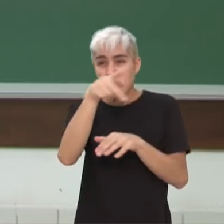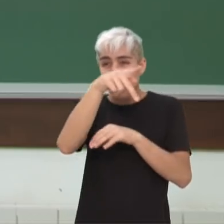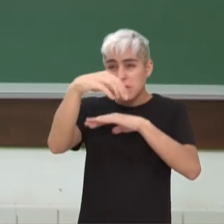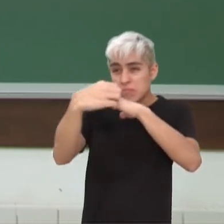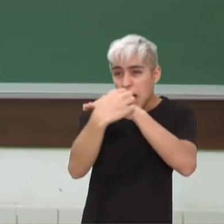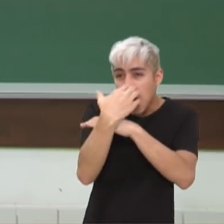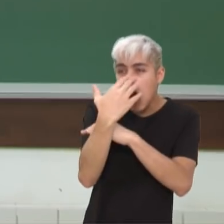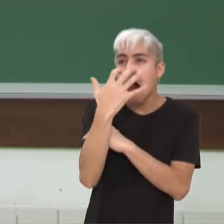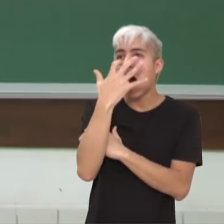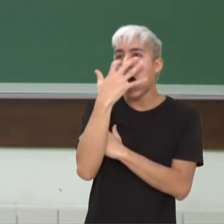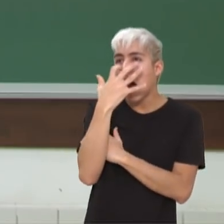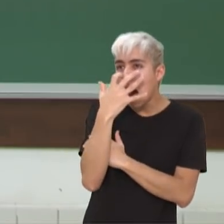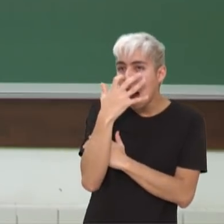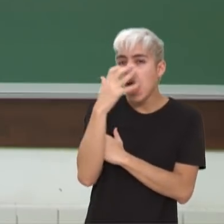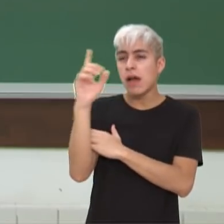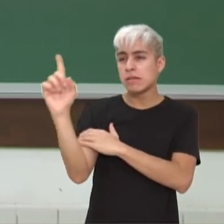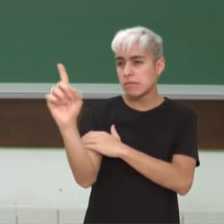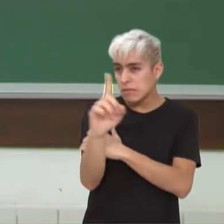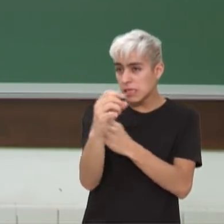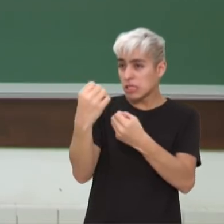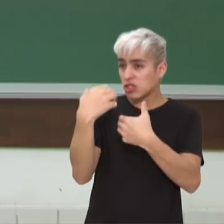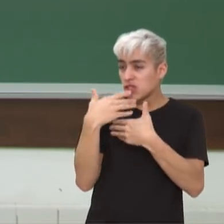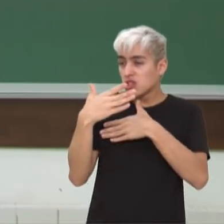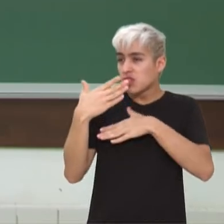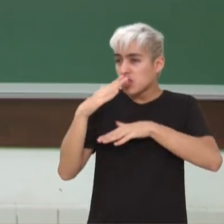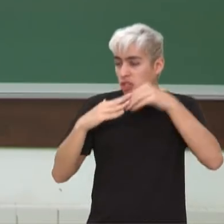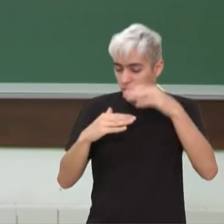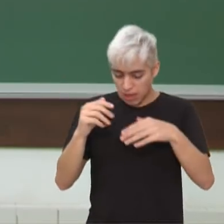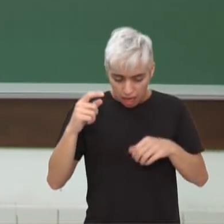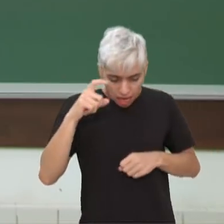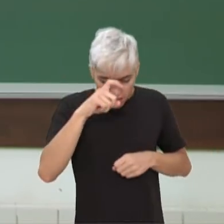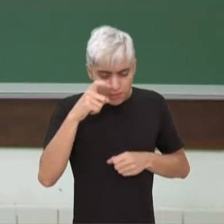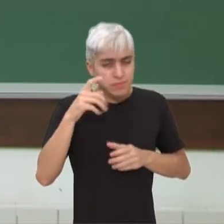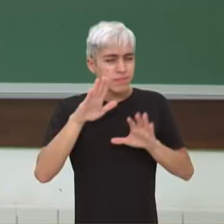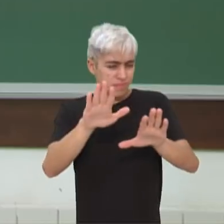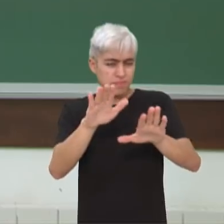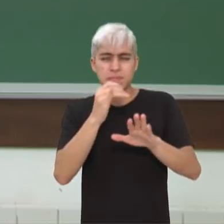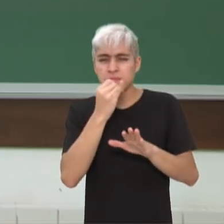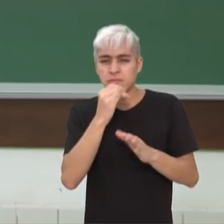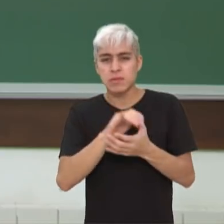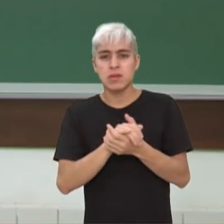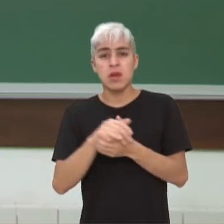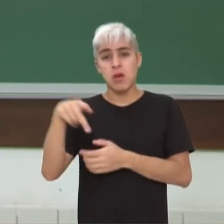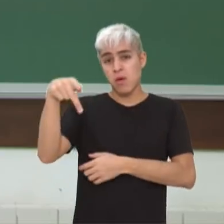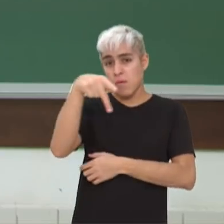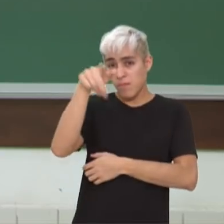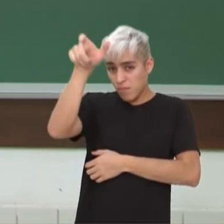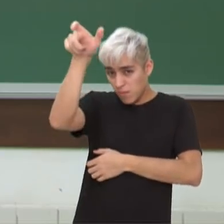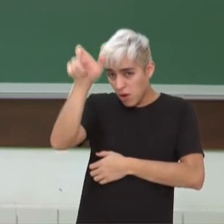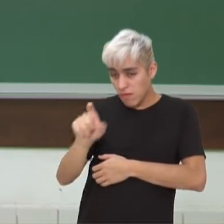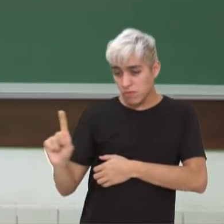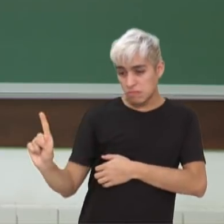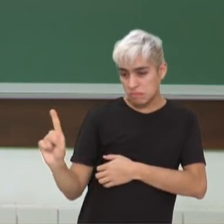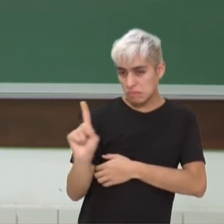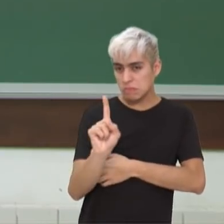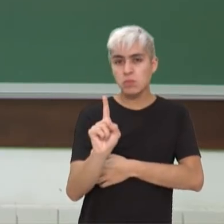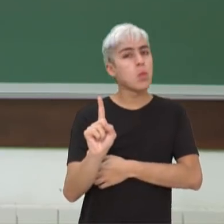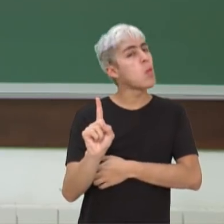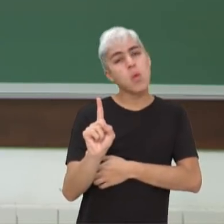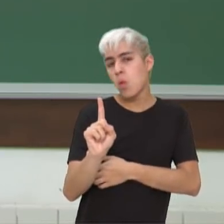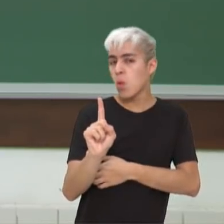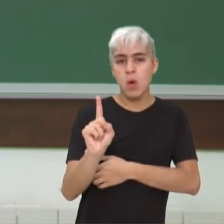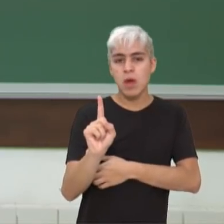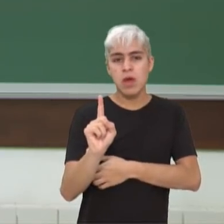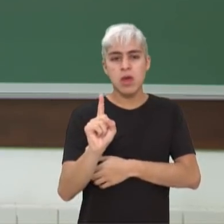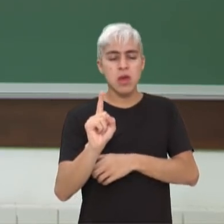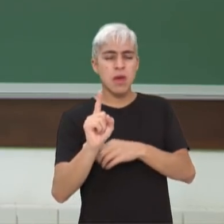sua aula prática vai ensinar para você. Então vamos supor que seu professor vai fazer lá um jogo ali de